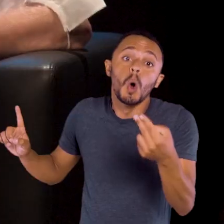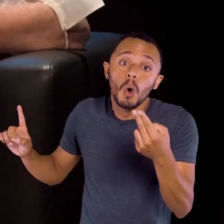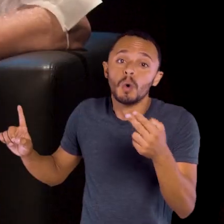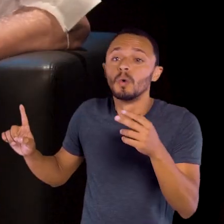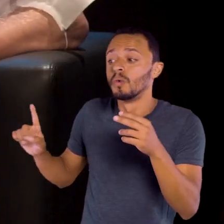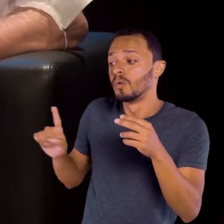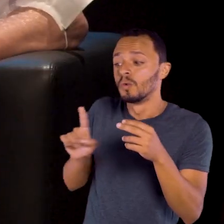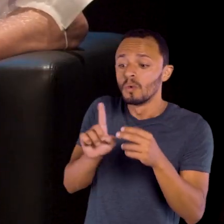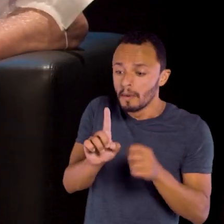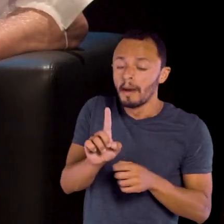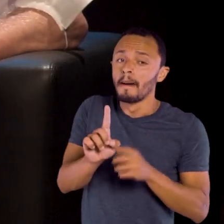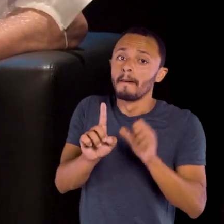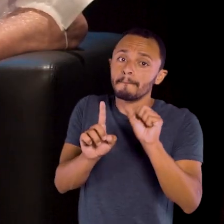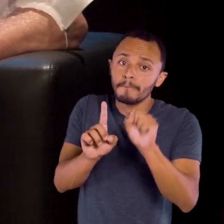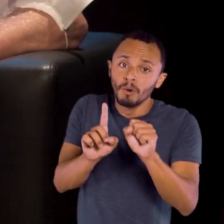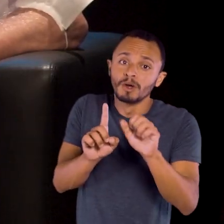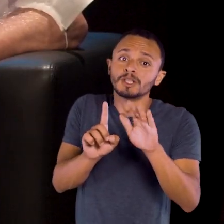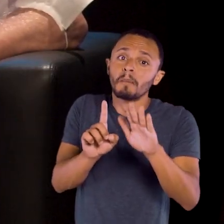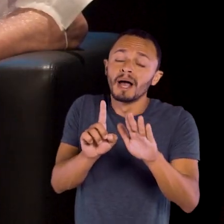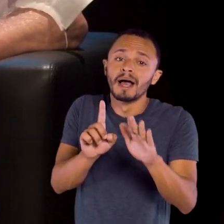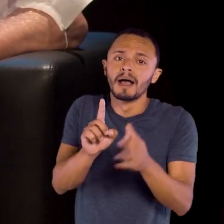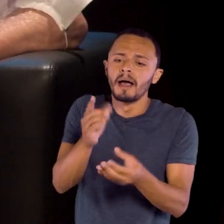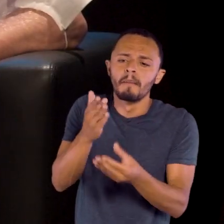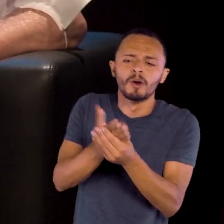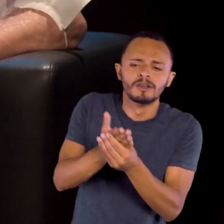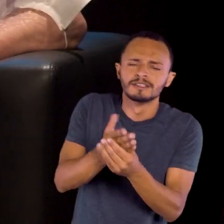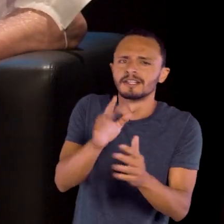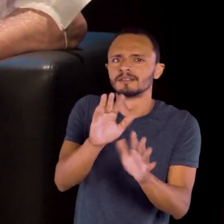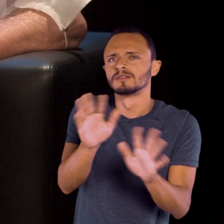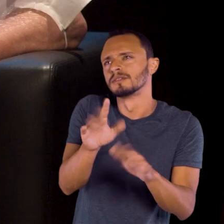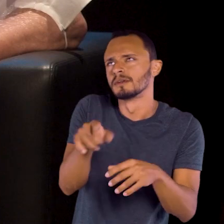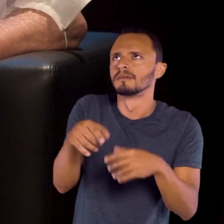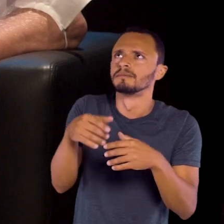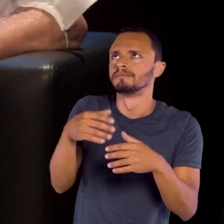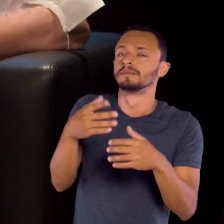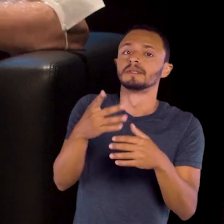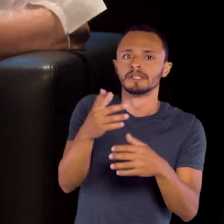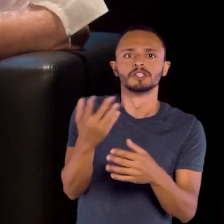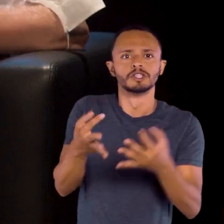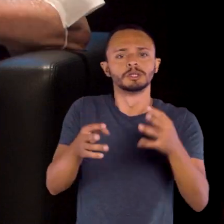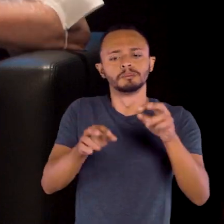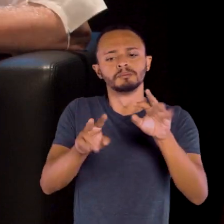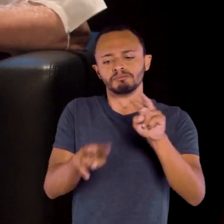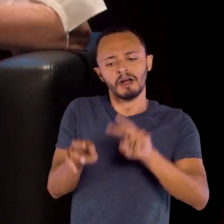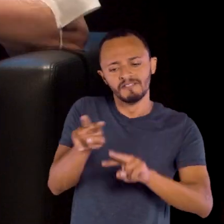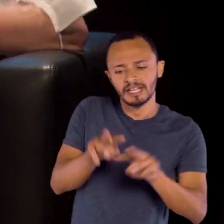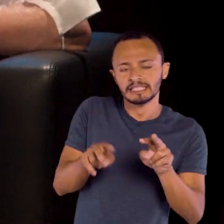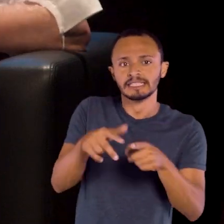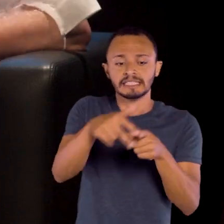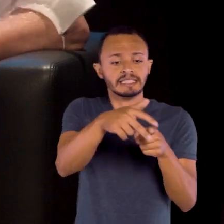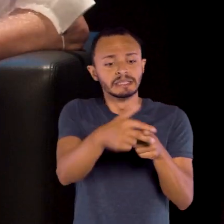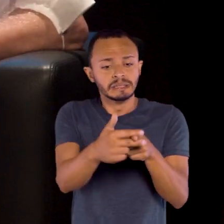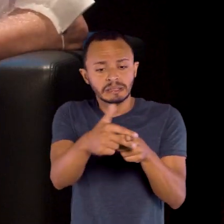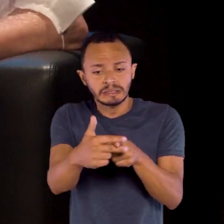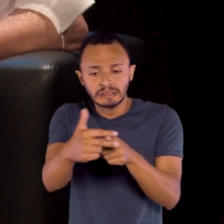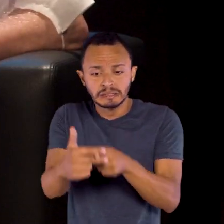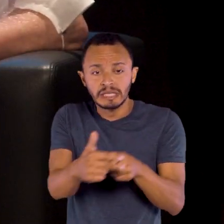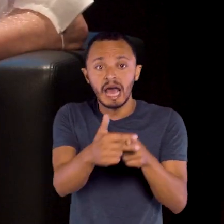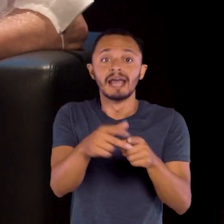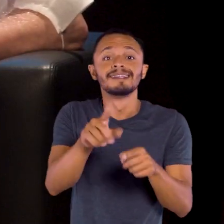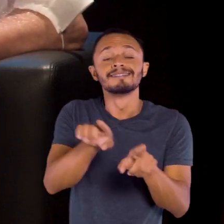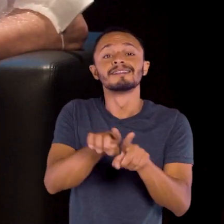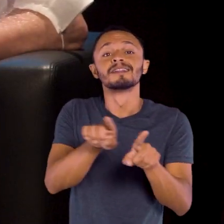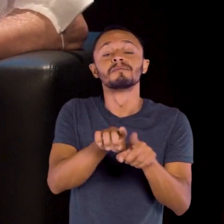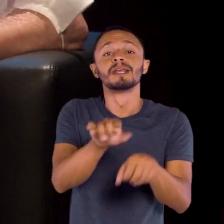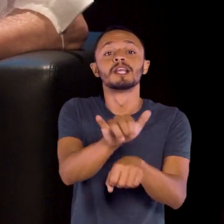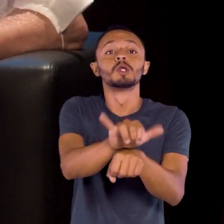contra ele, não precisa ser contra mim, tá? Se tiver algum problema. E logo depois, de editado, o programa fica disponível no